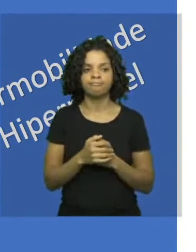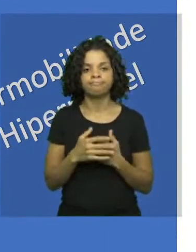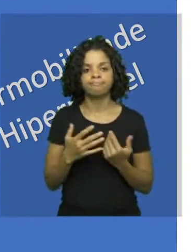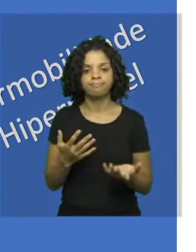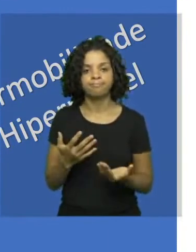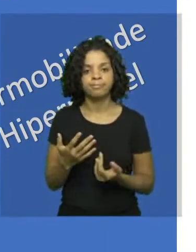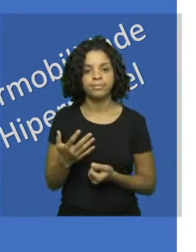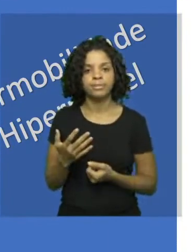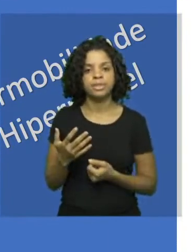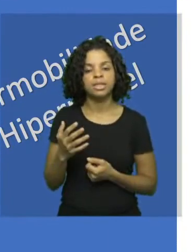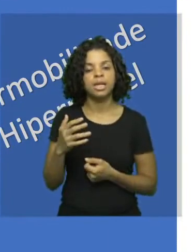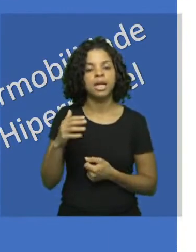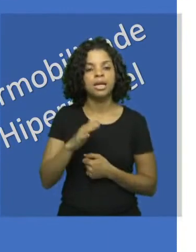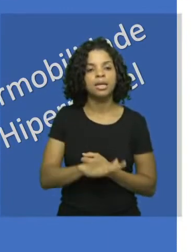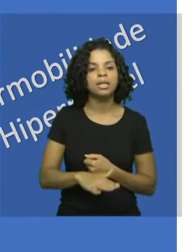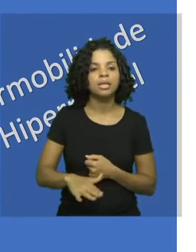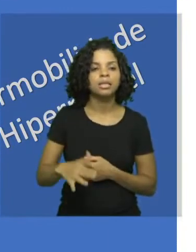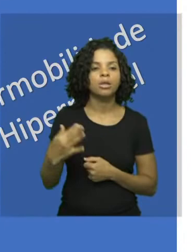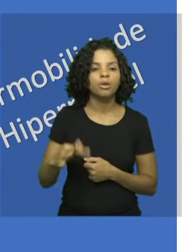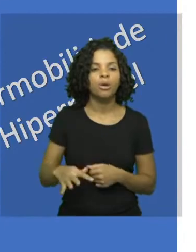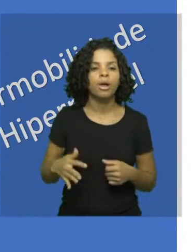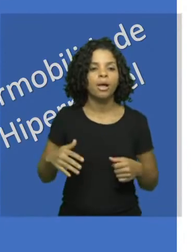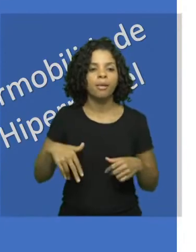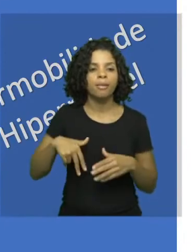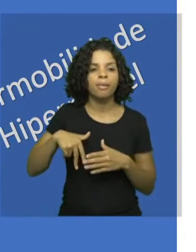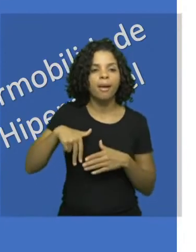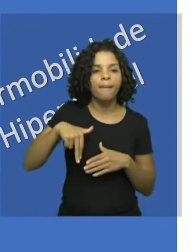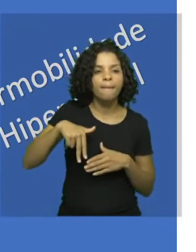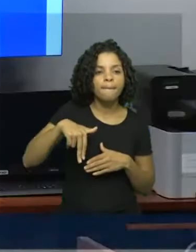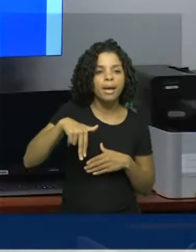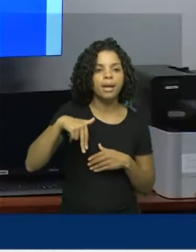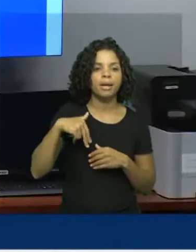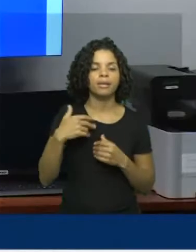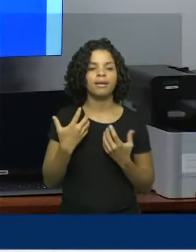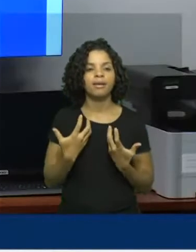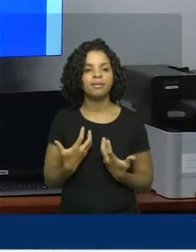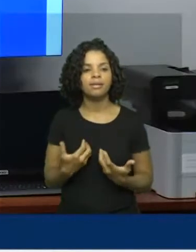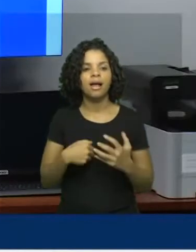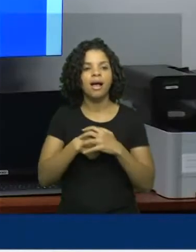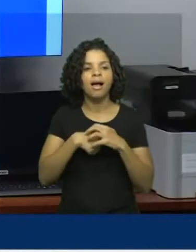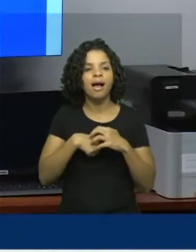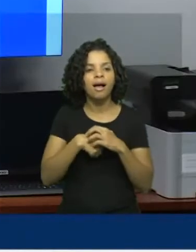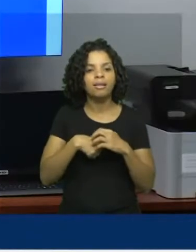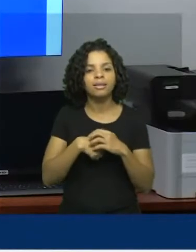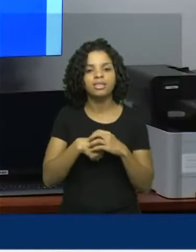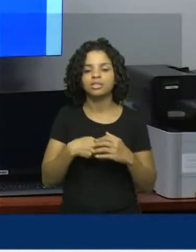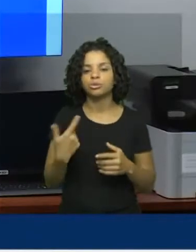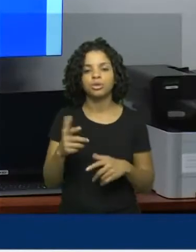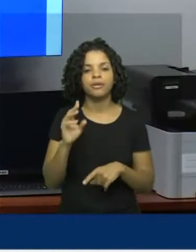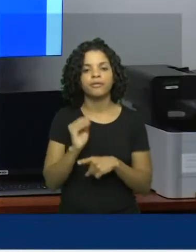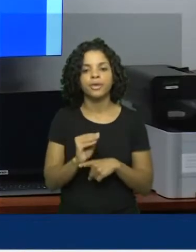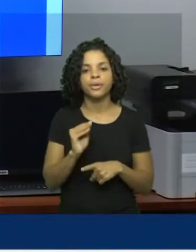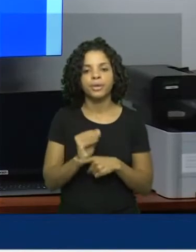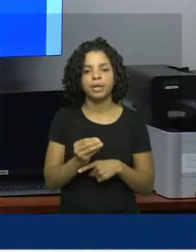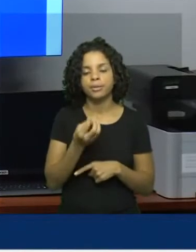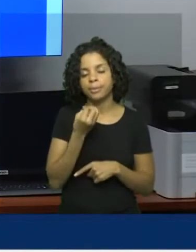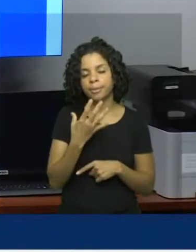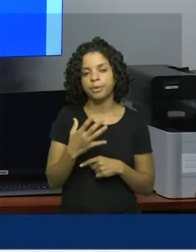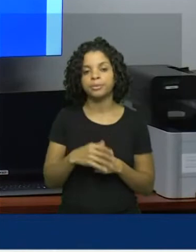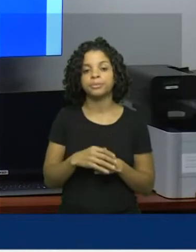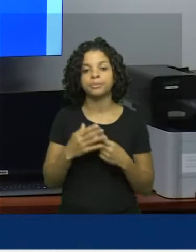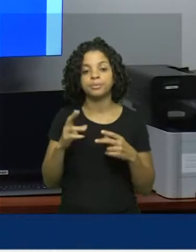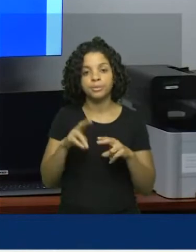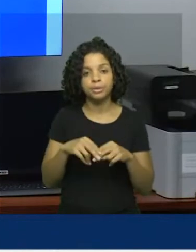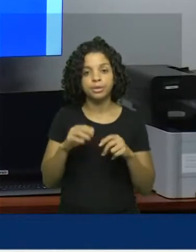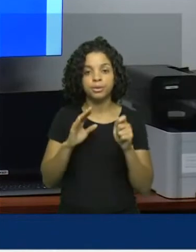na perna, cansadas, com alergias que ninguém entenderam. Então, a ideia desse PL é justamente dar